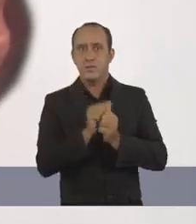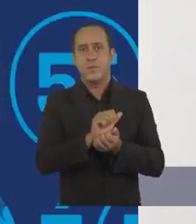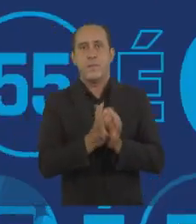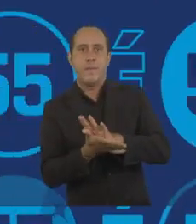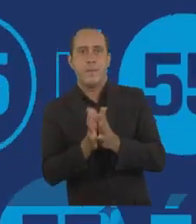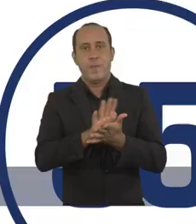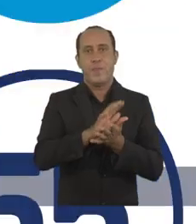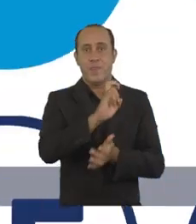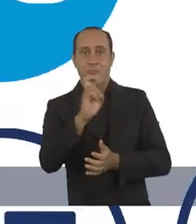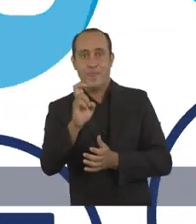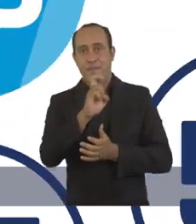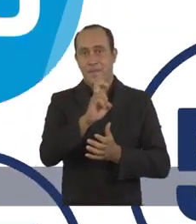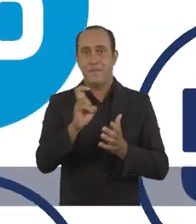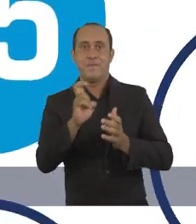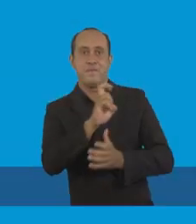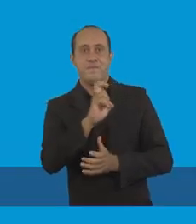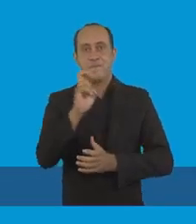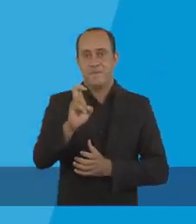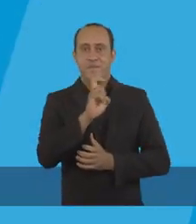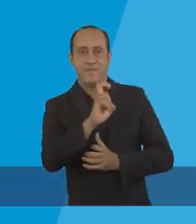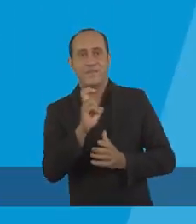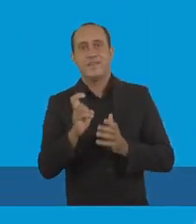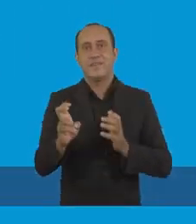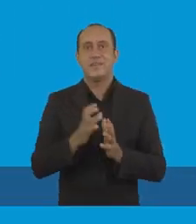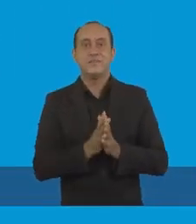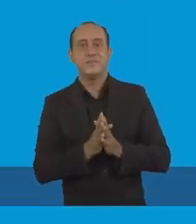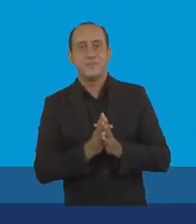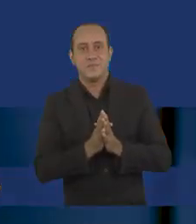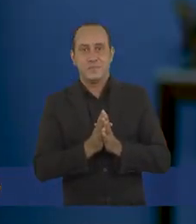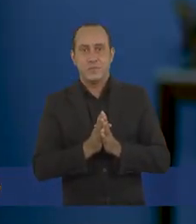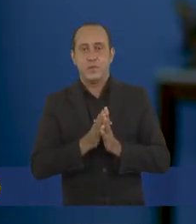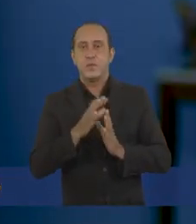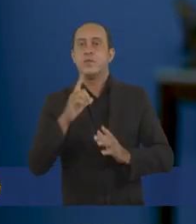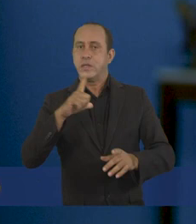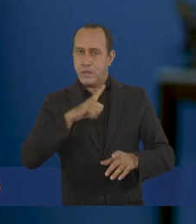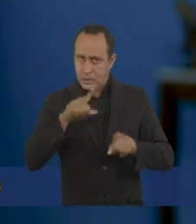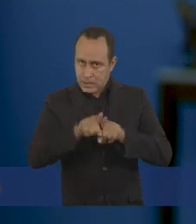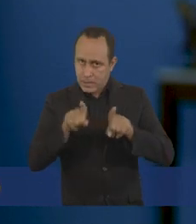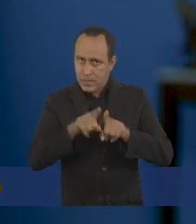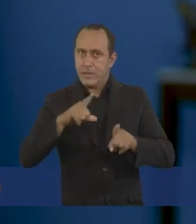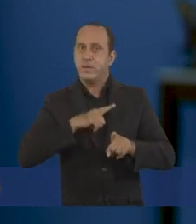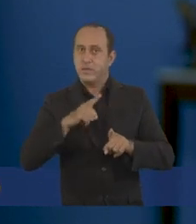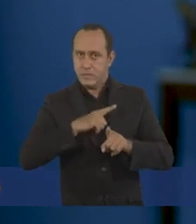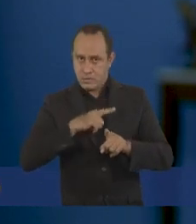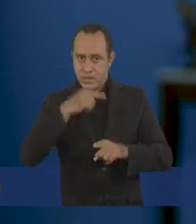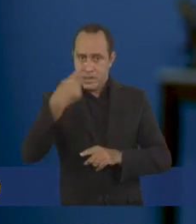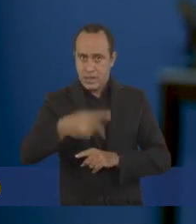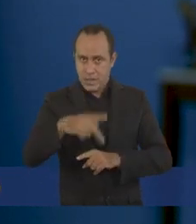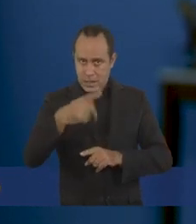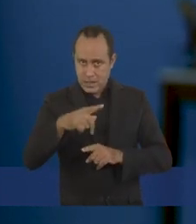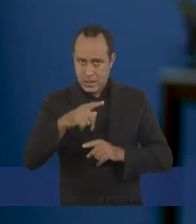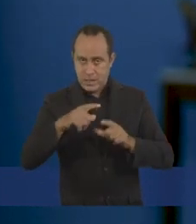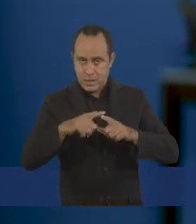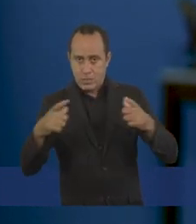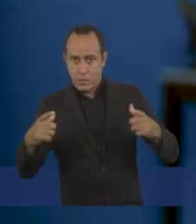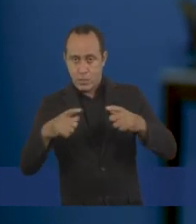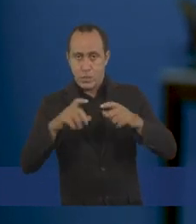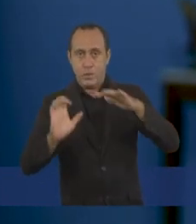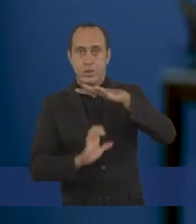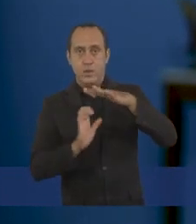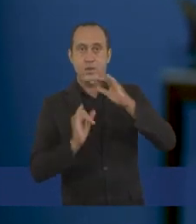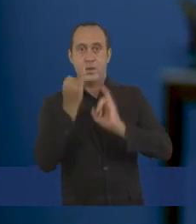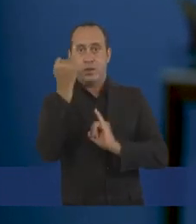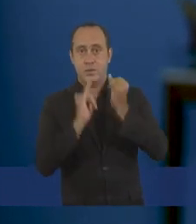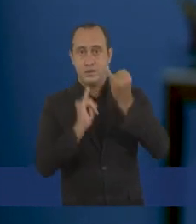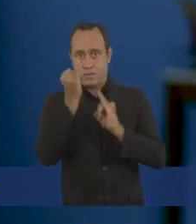Sergipe. É 5-5! É 5-5! Nós também vamos facilitar a vida do pequeno e do grande